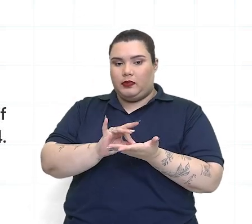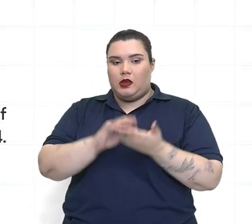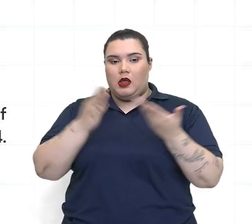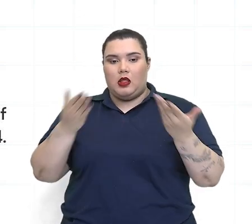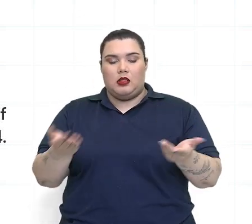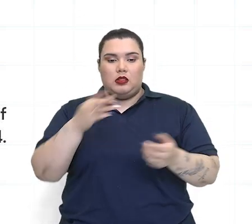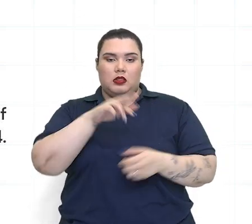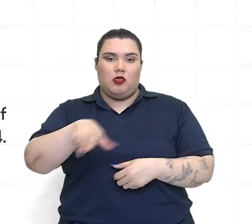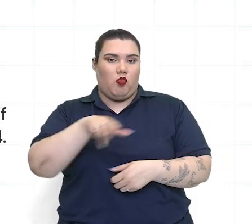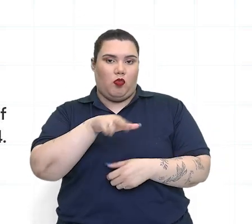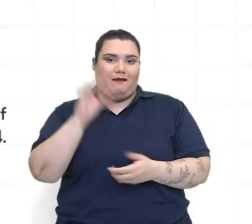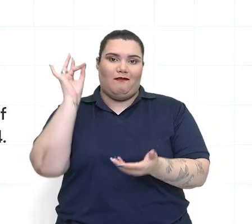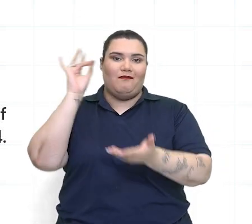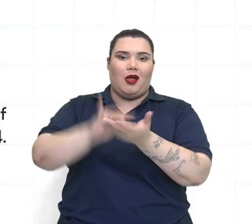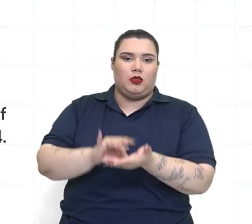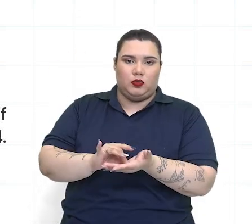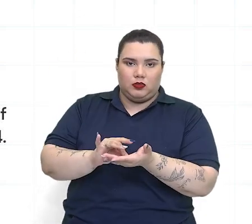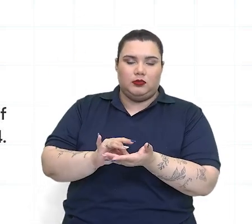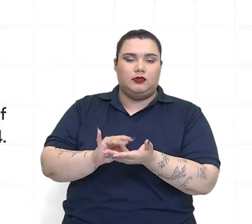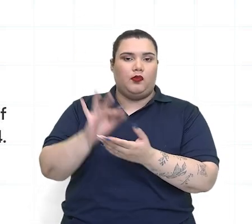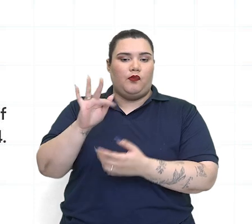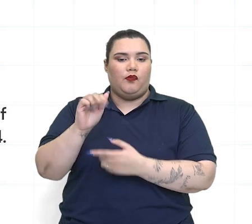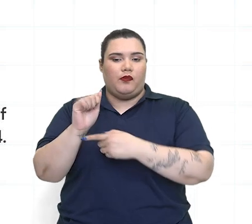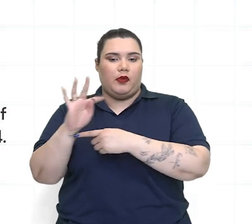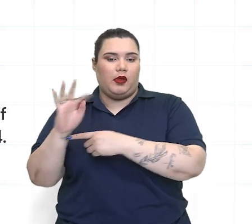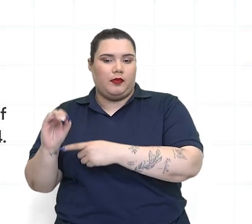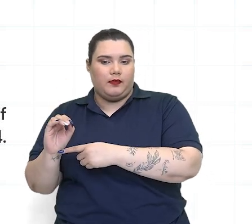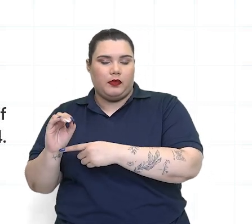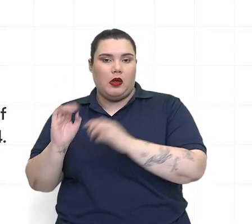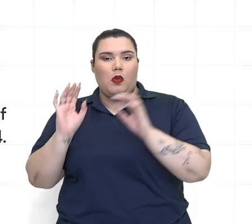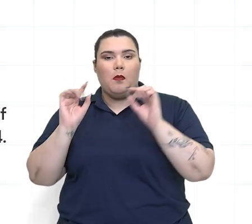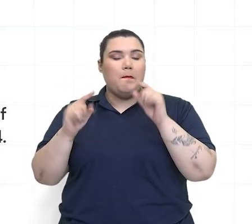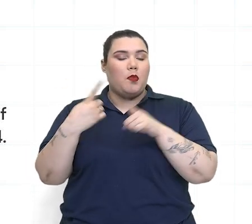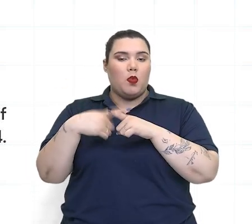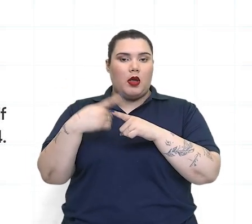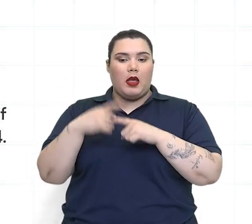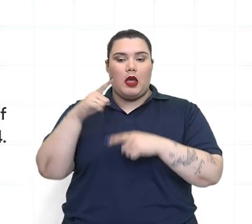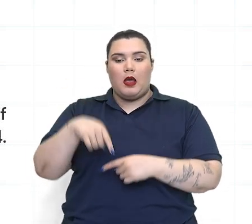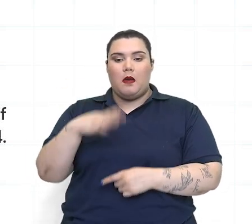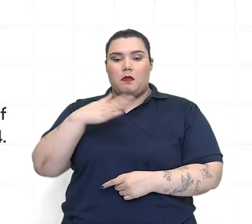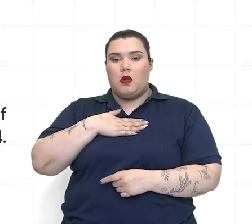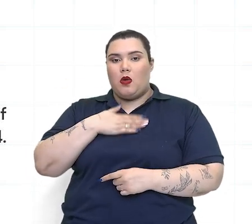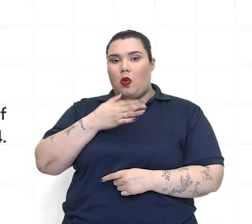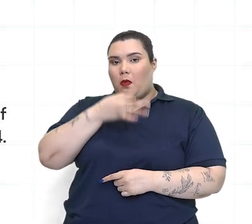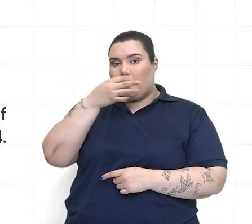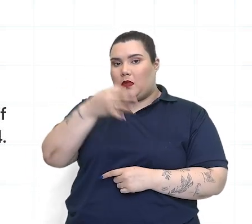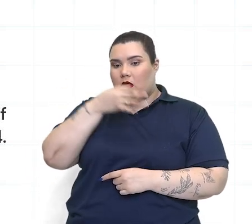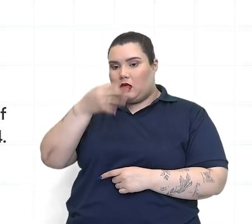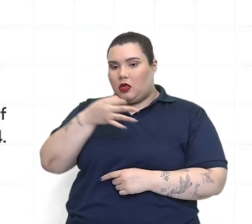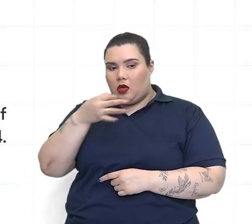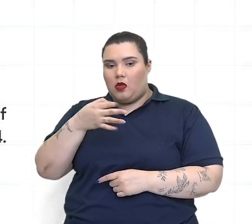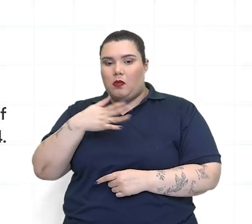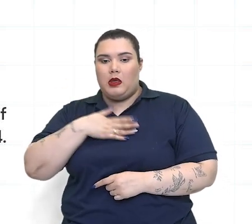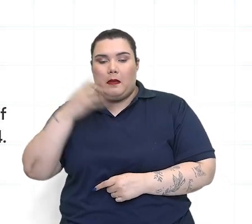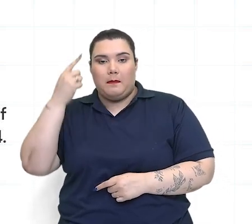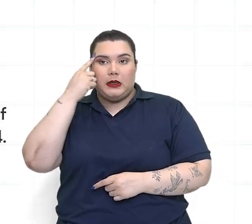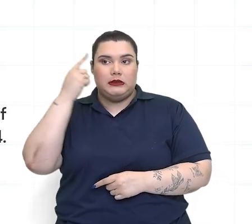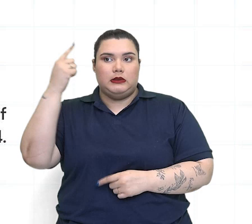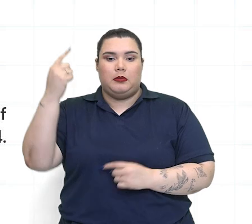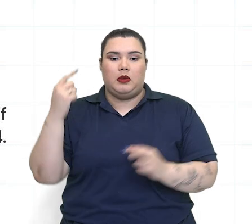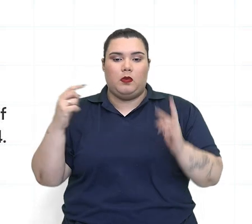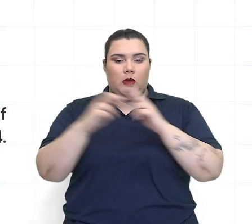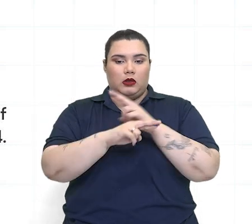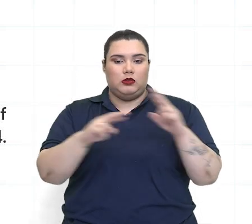Ela não é, portanto, um fato. Trata-se de um julgamento pessoal, de um pensamento